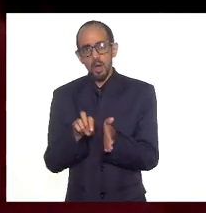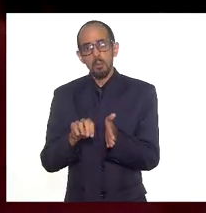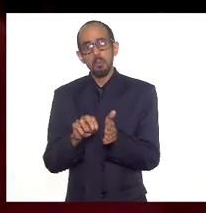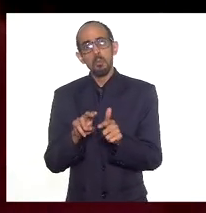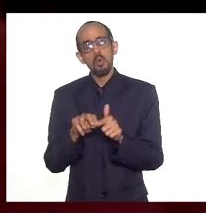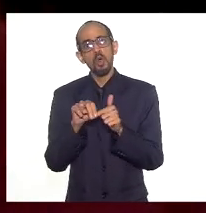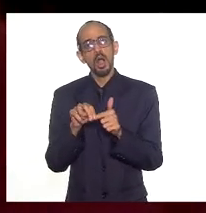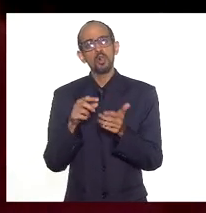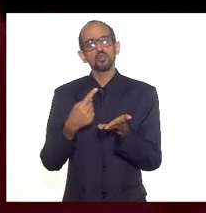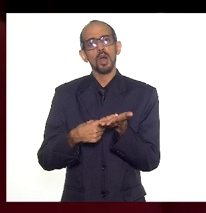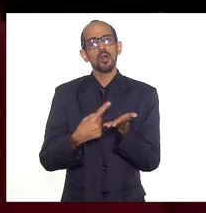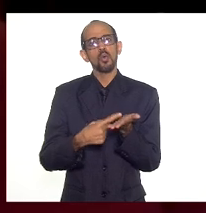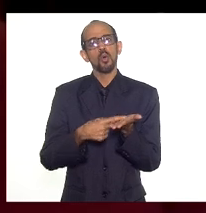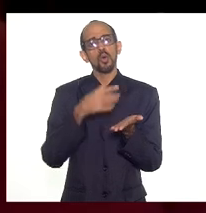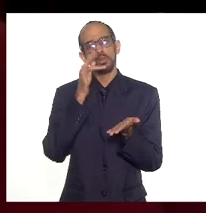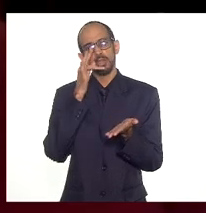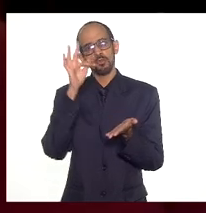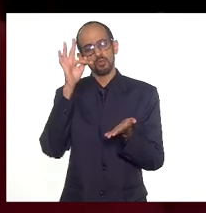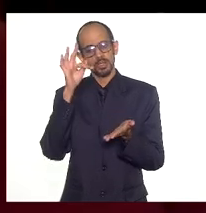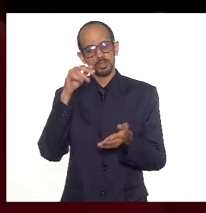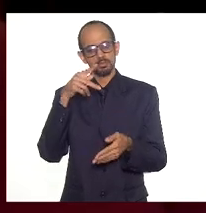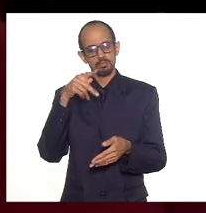foi assinado.